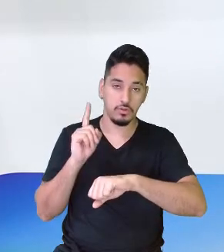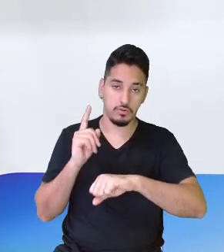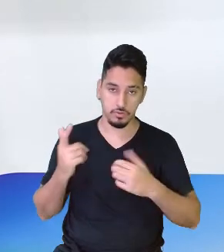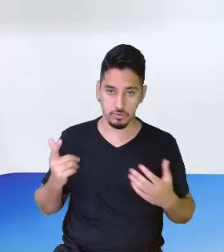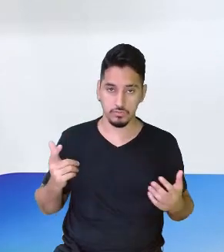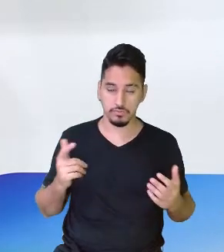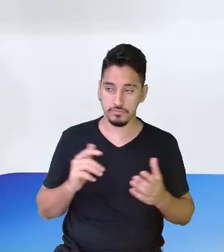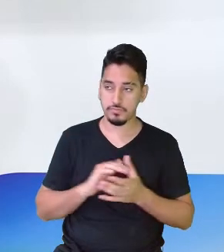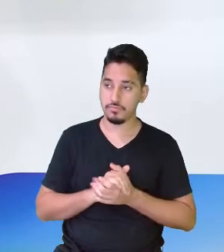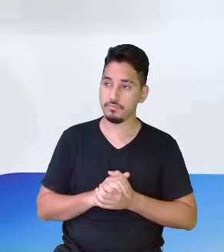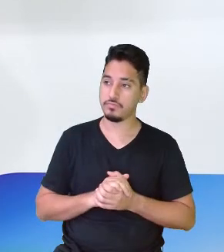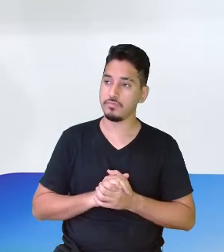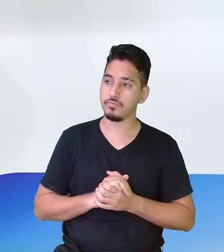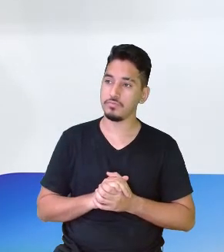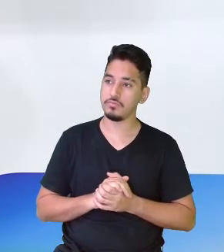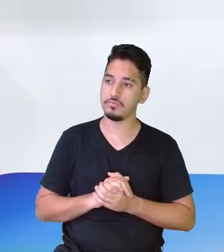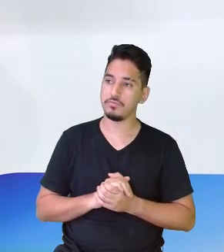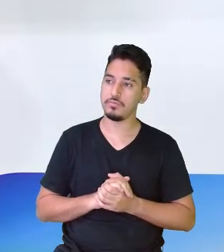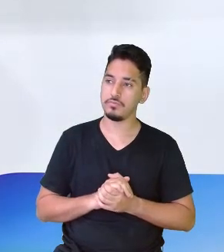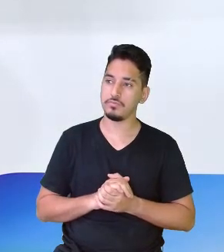tá?